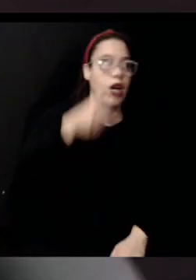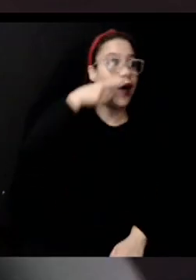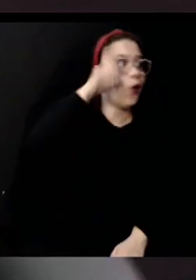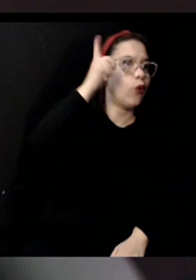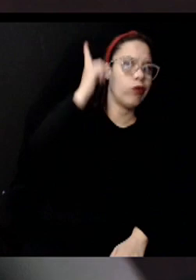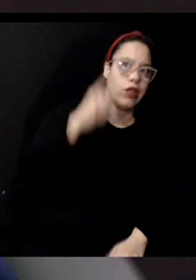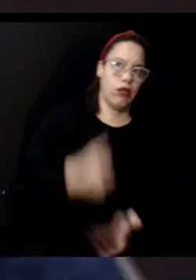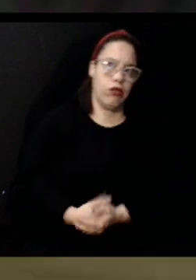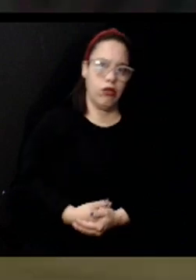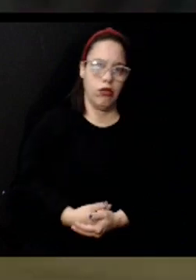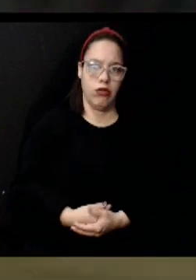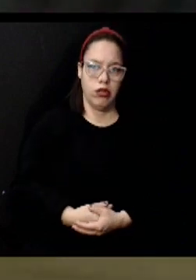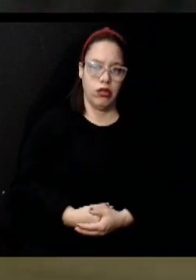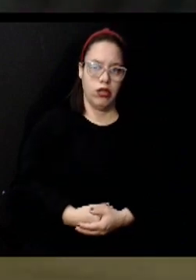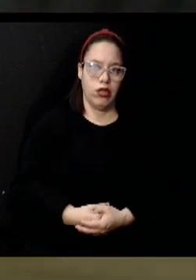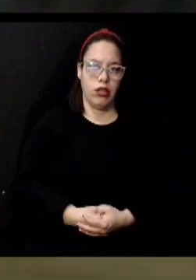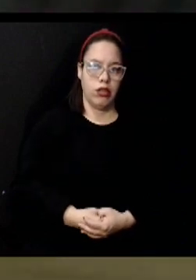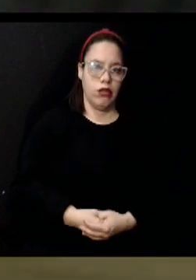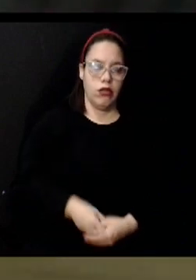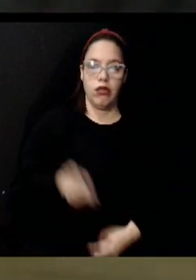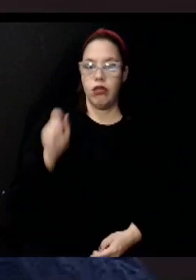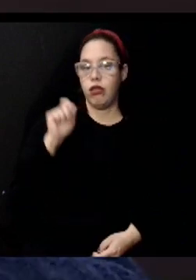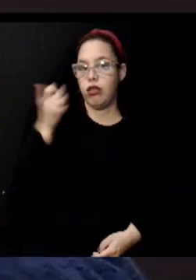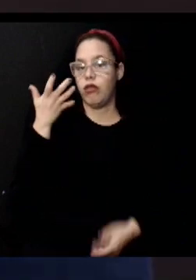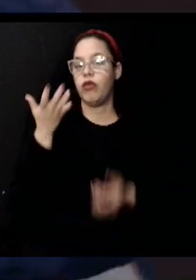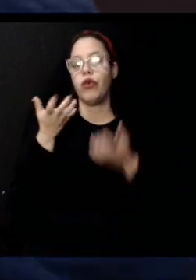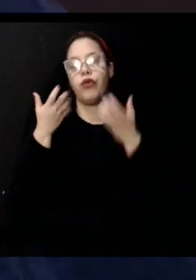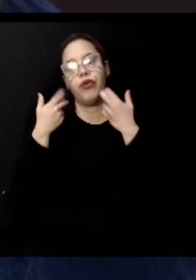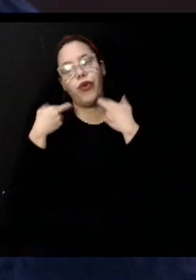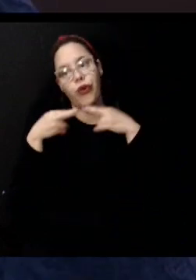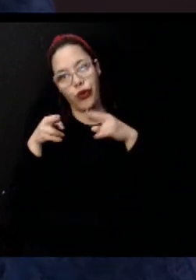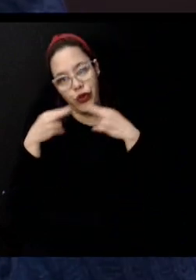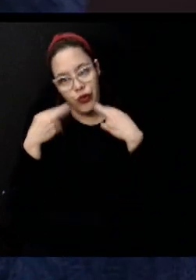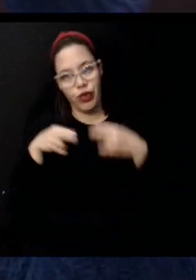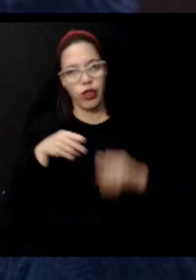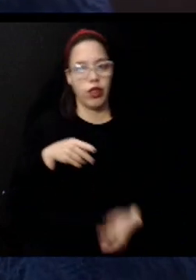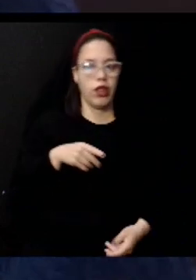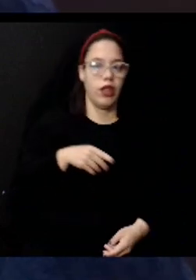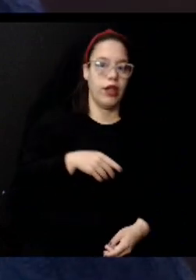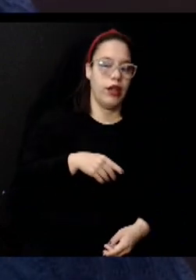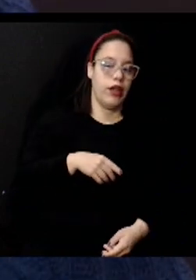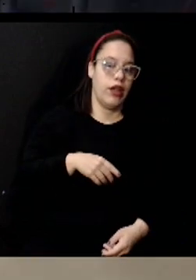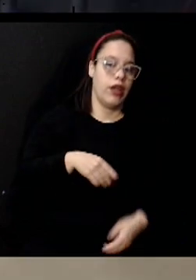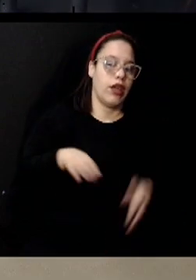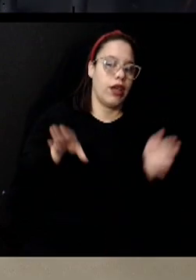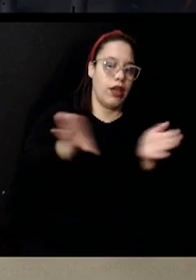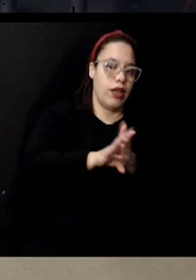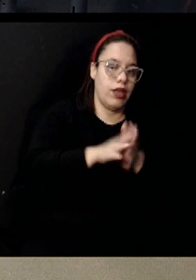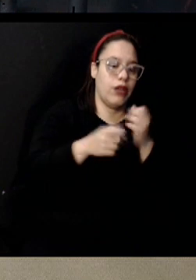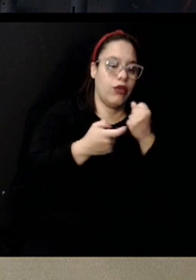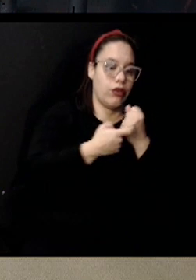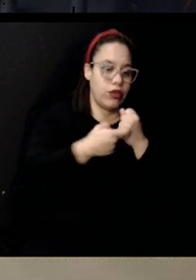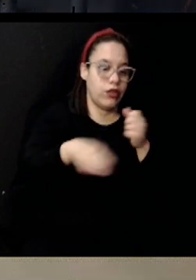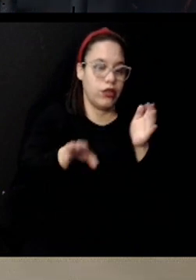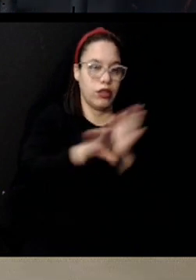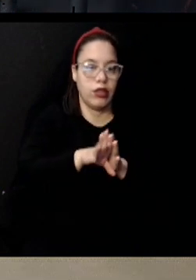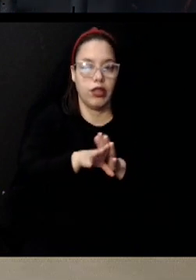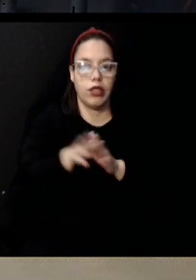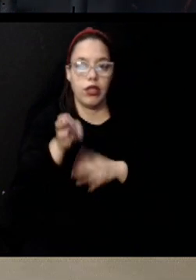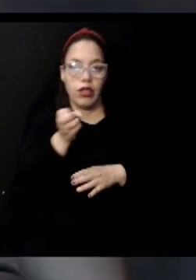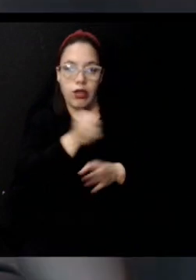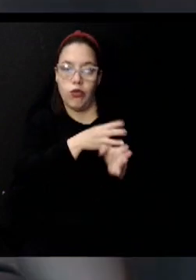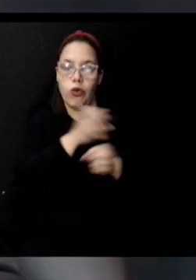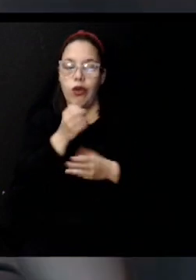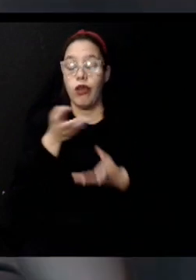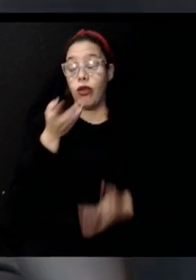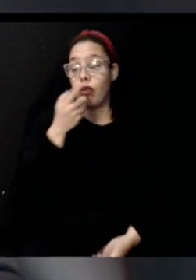não acontecer também vou vou reclamar. reclamar, eu quero Uhum. num pois clique que é, a né. coisa chegue, As né. coisas se modernizaram tanto, né, que nem a gente fala